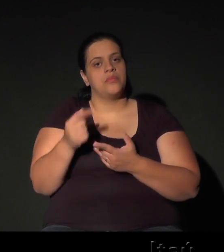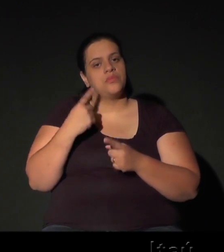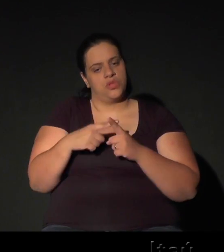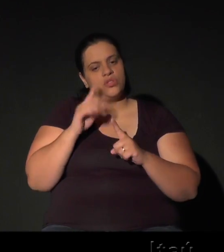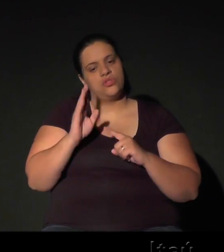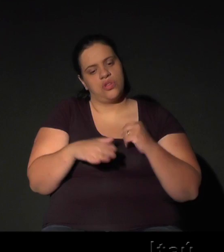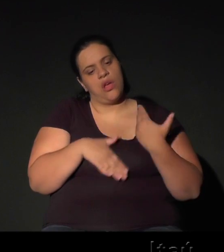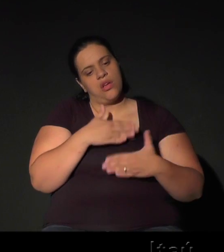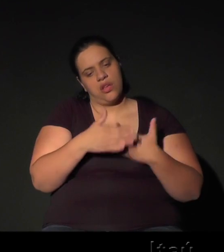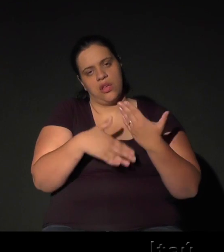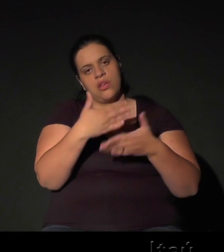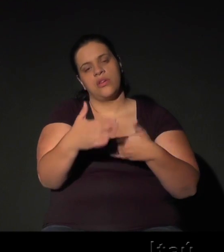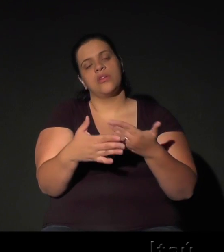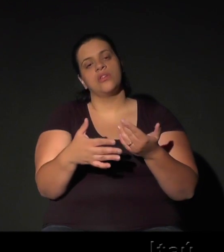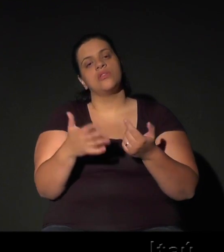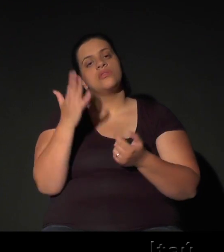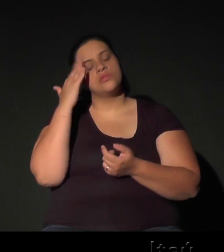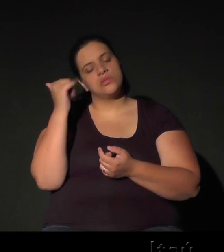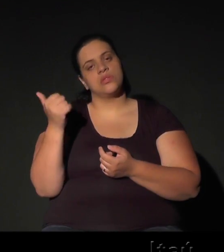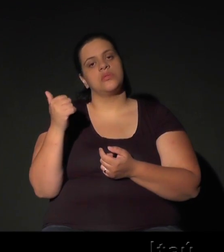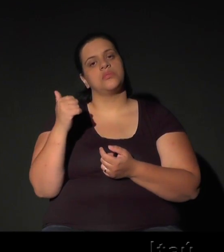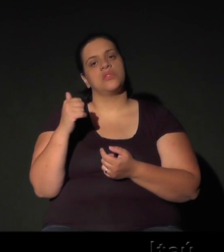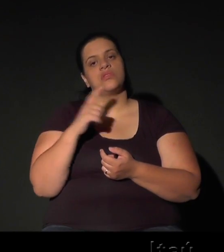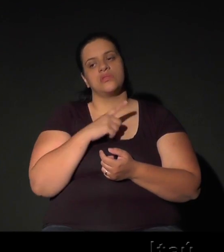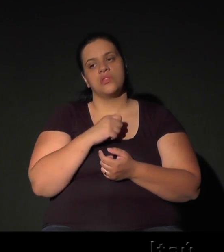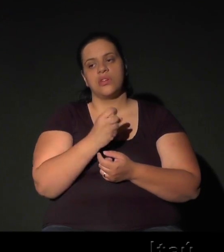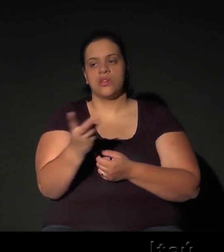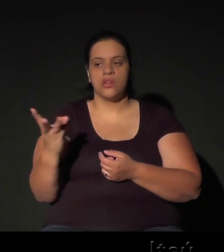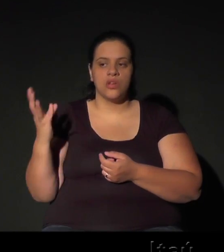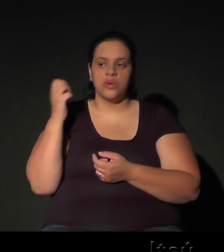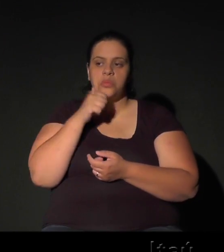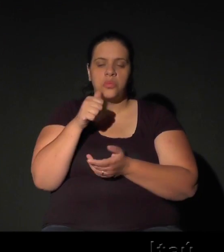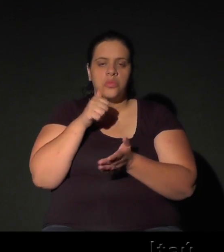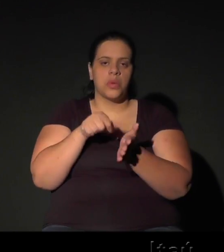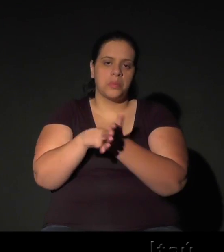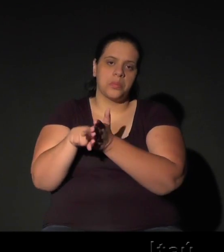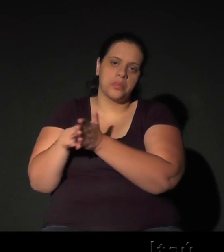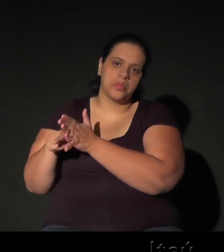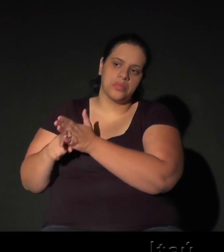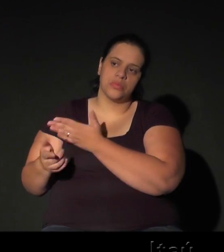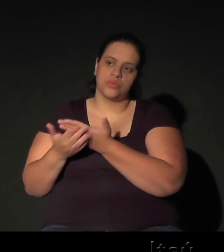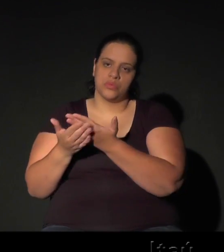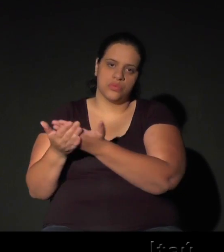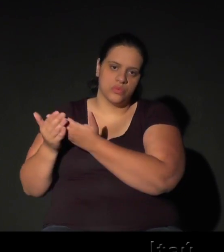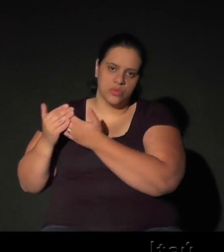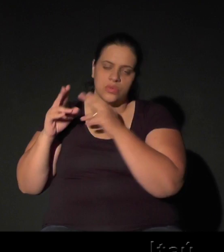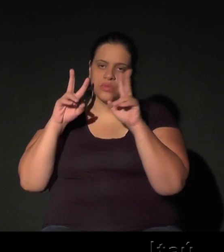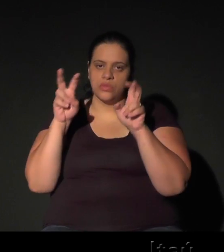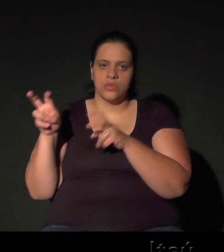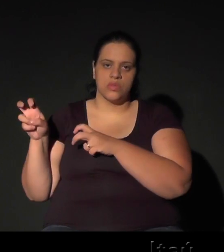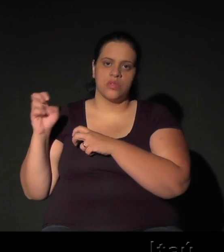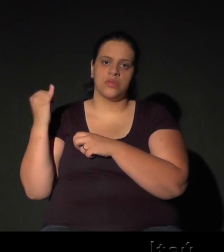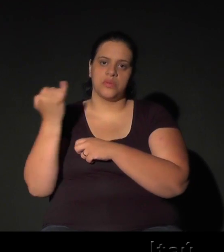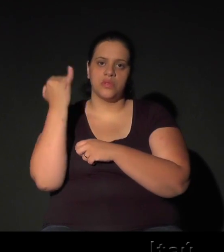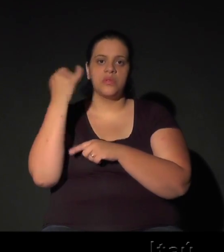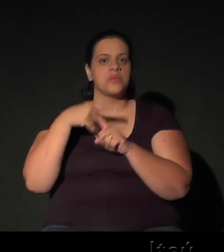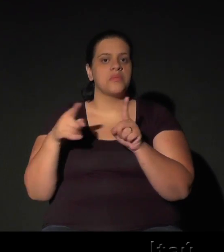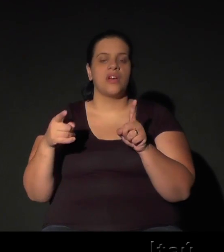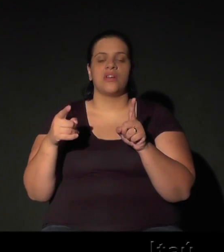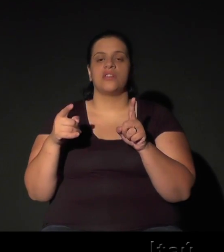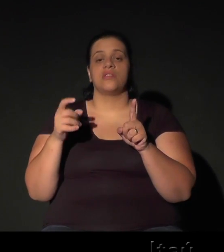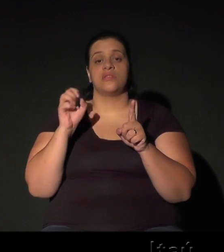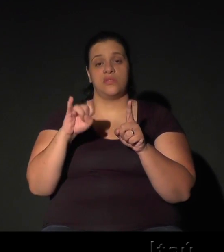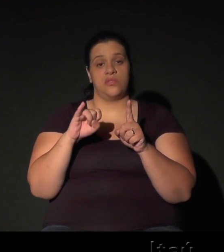a gente avançou bastante no sentido de ter cada vez mais mulheres estudando esses temas que eu acho importante mas a gente só consegue derrubar quando as